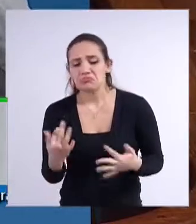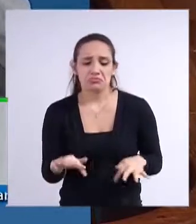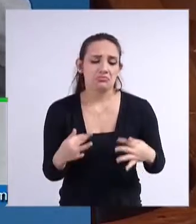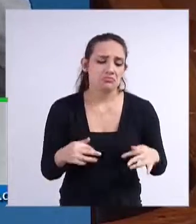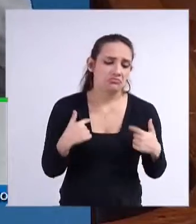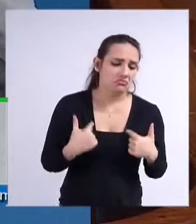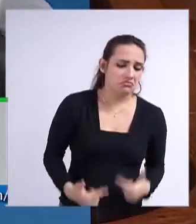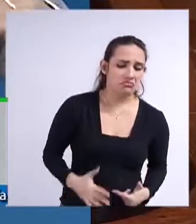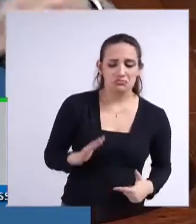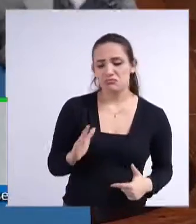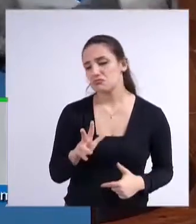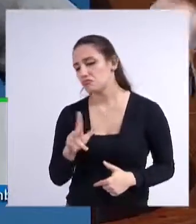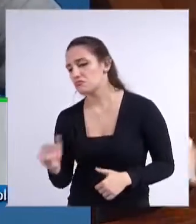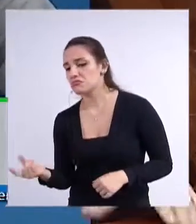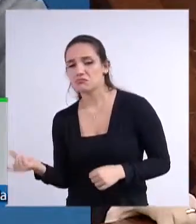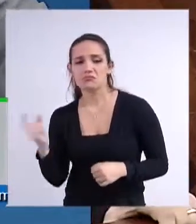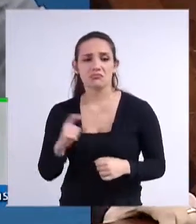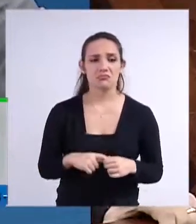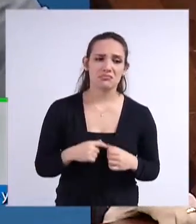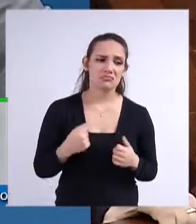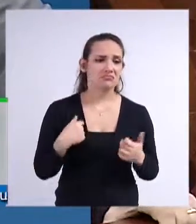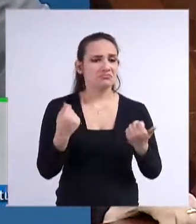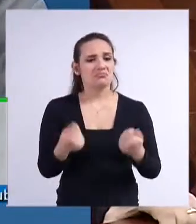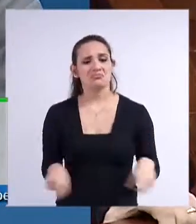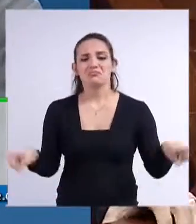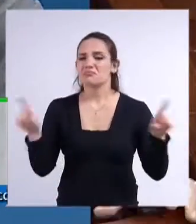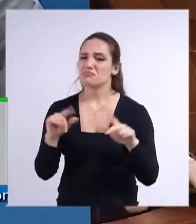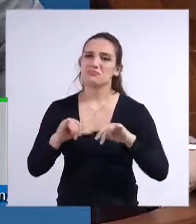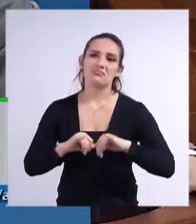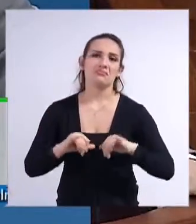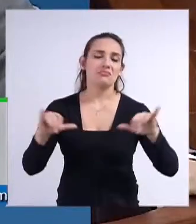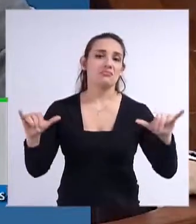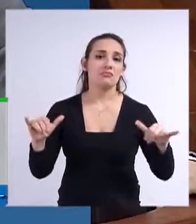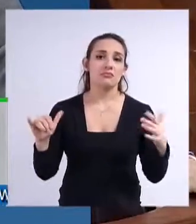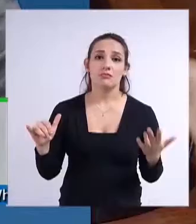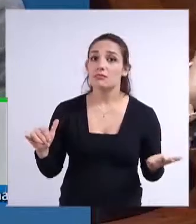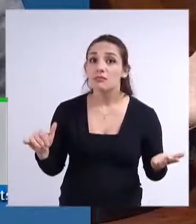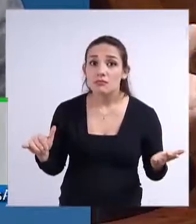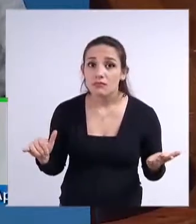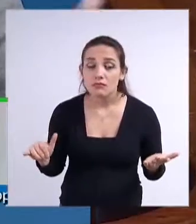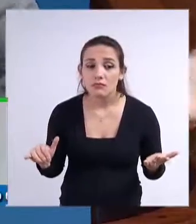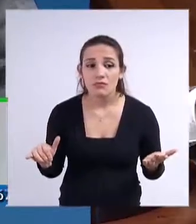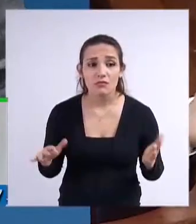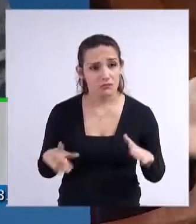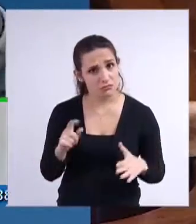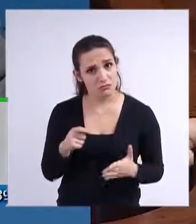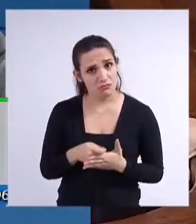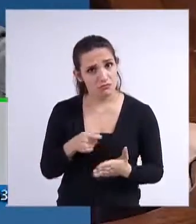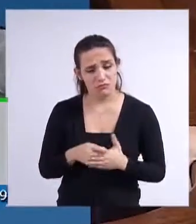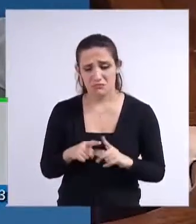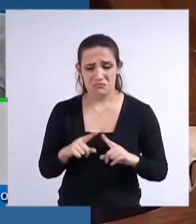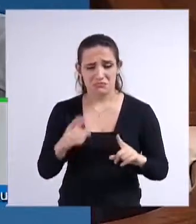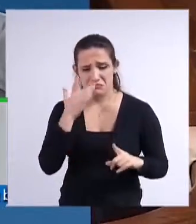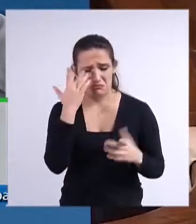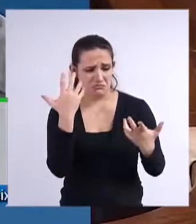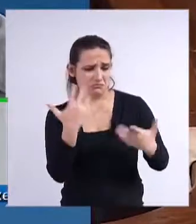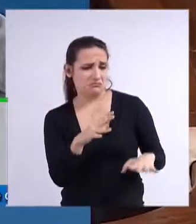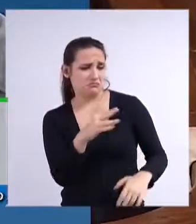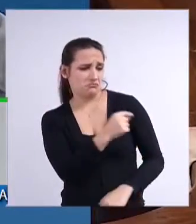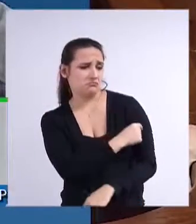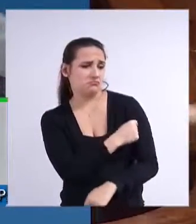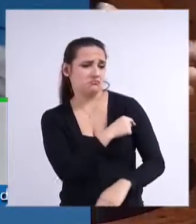me recuperando, não vou fazer essa notificação, apesar dela ser obrigatória, ou muitas vezes não passou pelo posto de